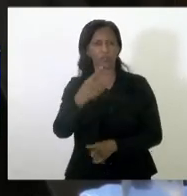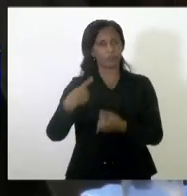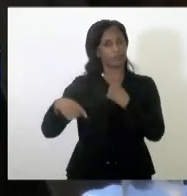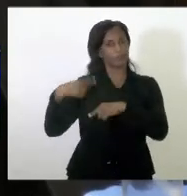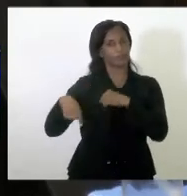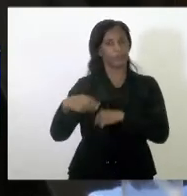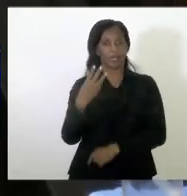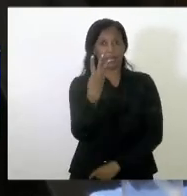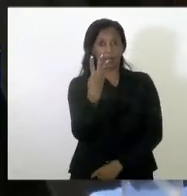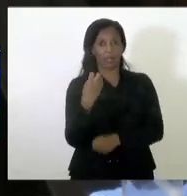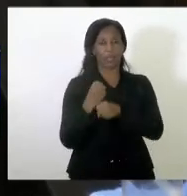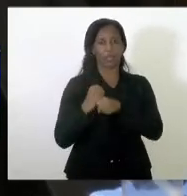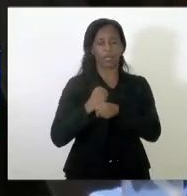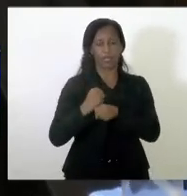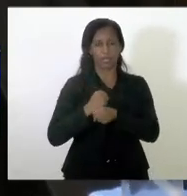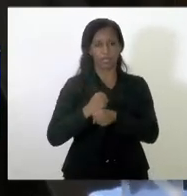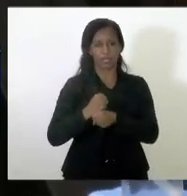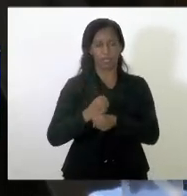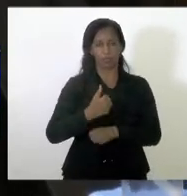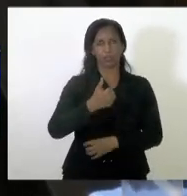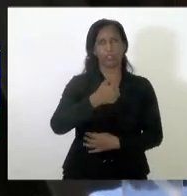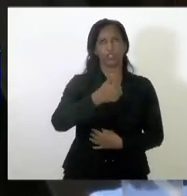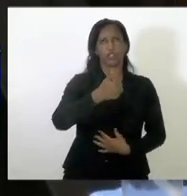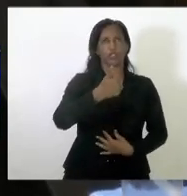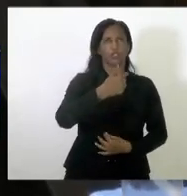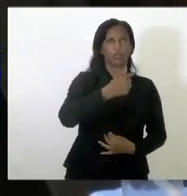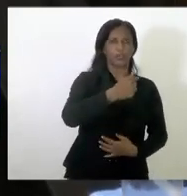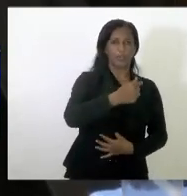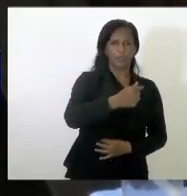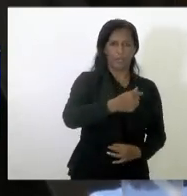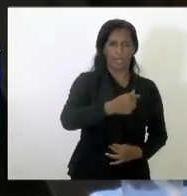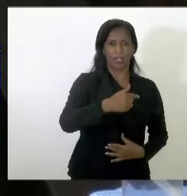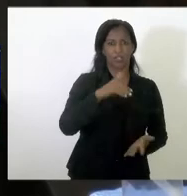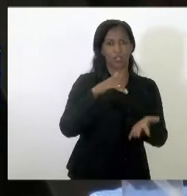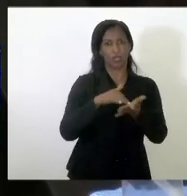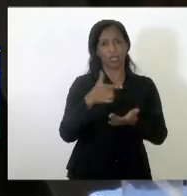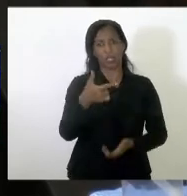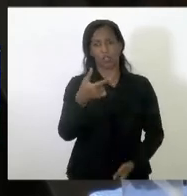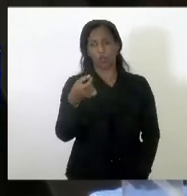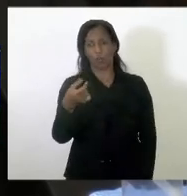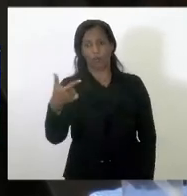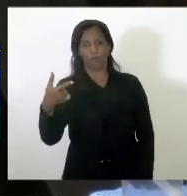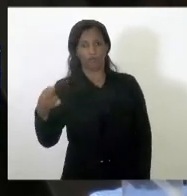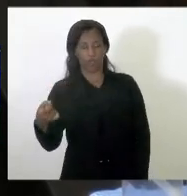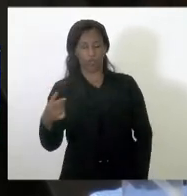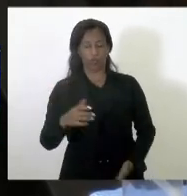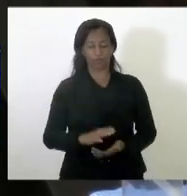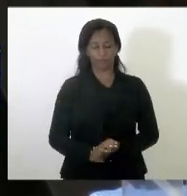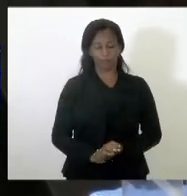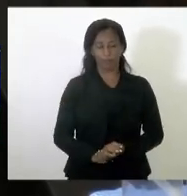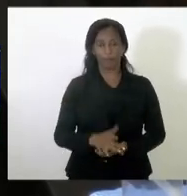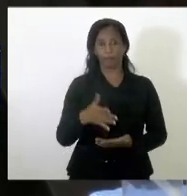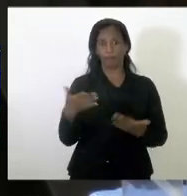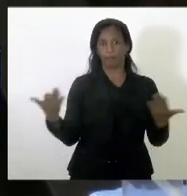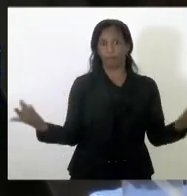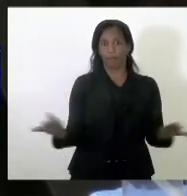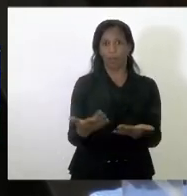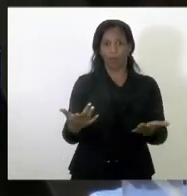que era de 3 anos, de 17 a 2020. É verdade que era prorrogável por mais 3 anos, só que agora esse